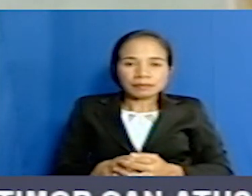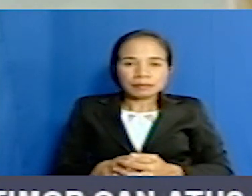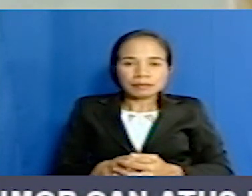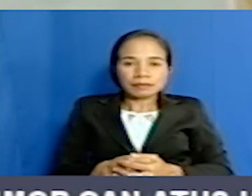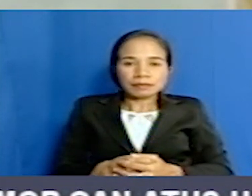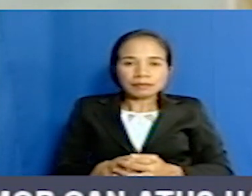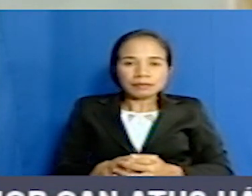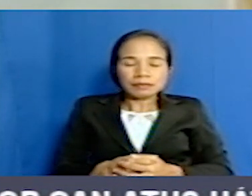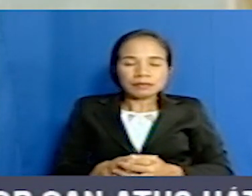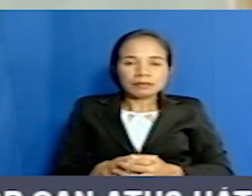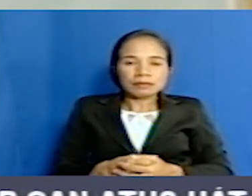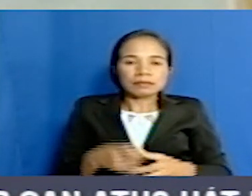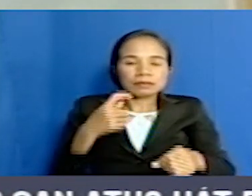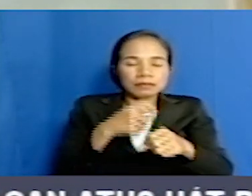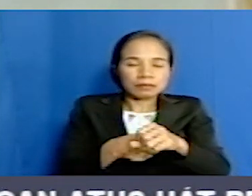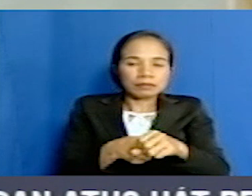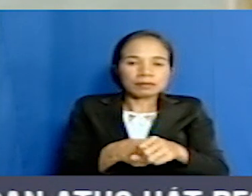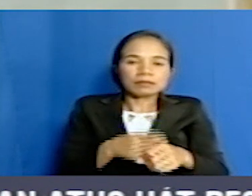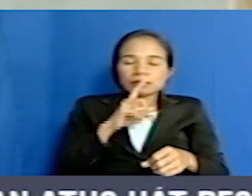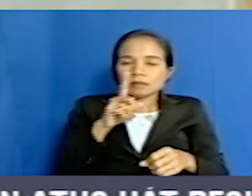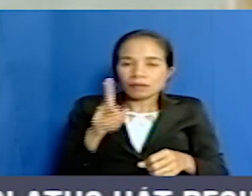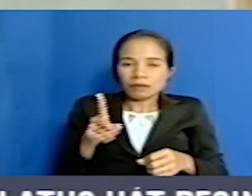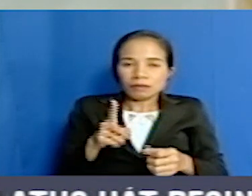e tempo em bem lolos